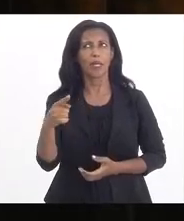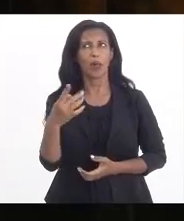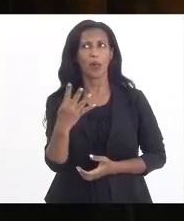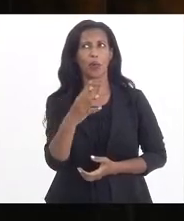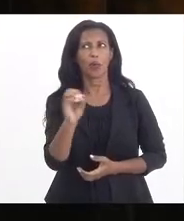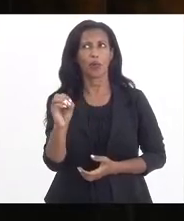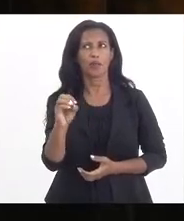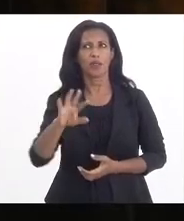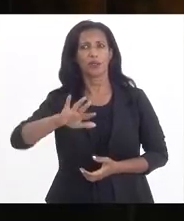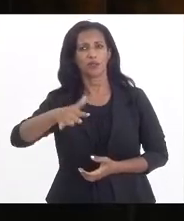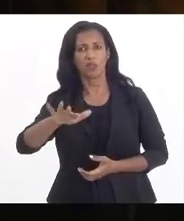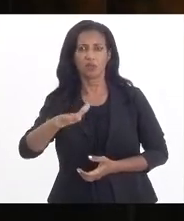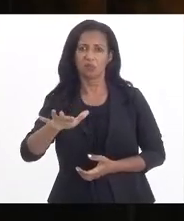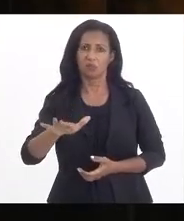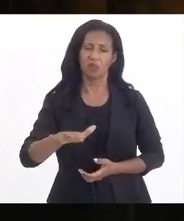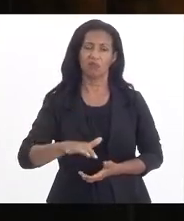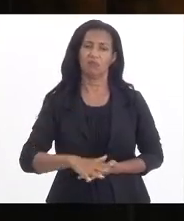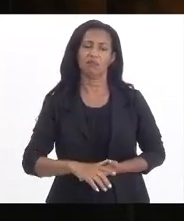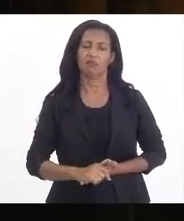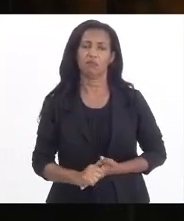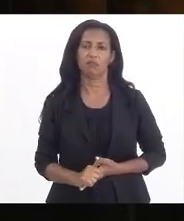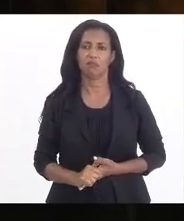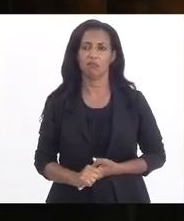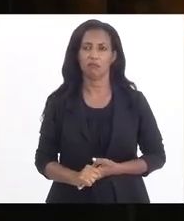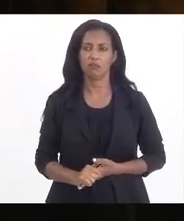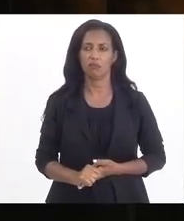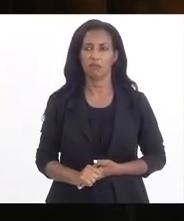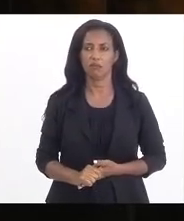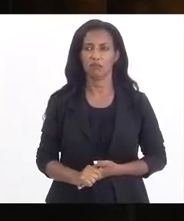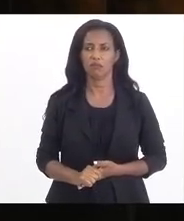R$ 1,4 bilhão aproximadamente de